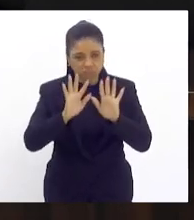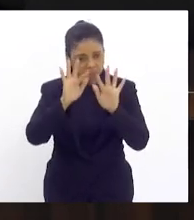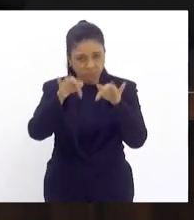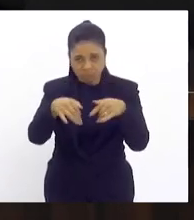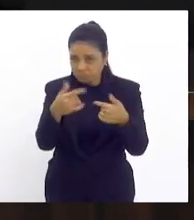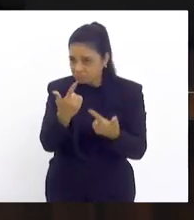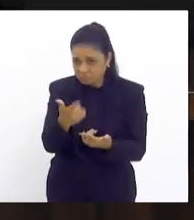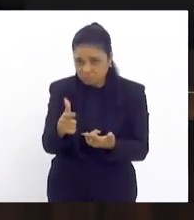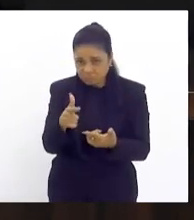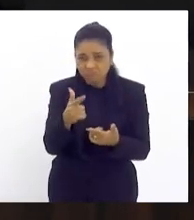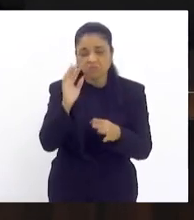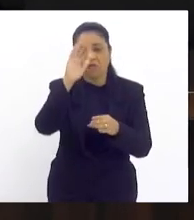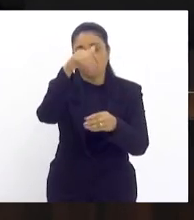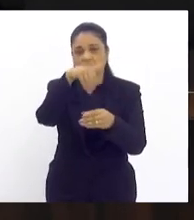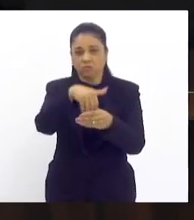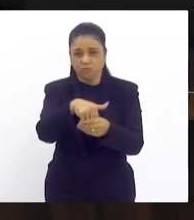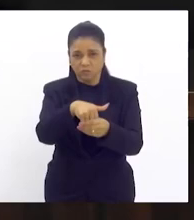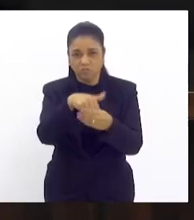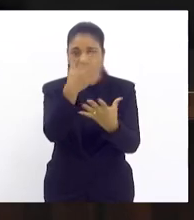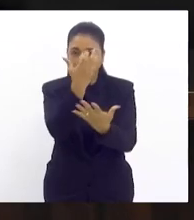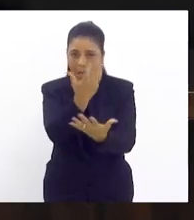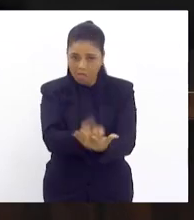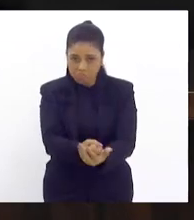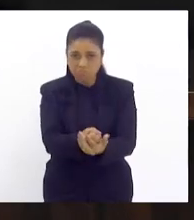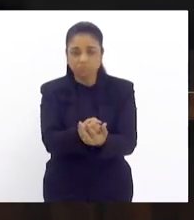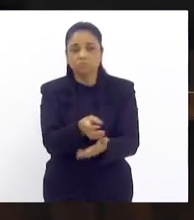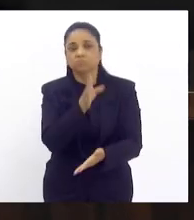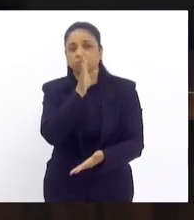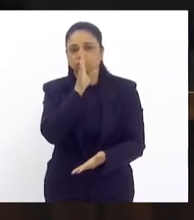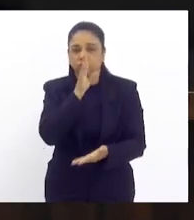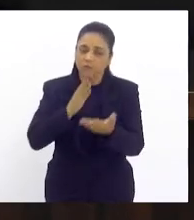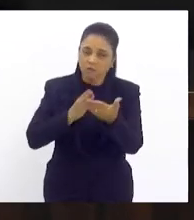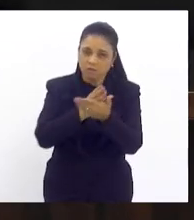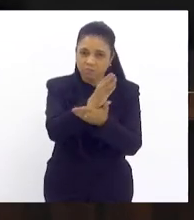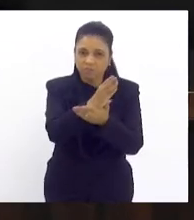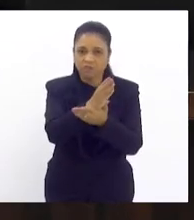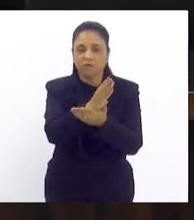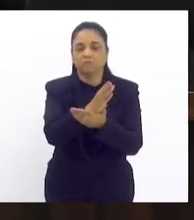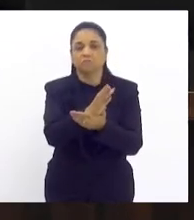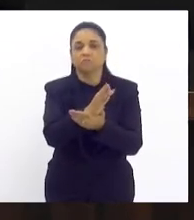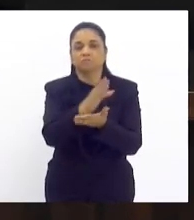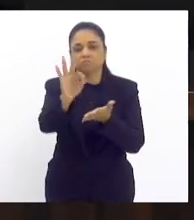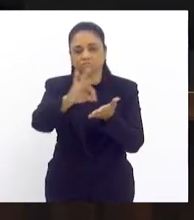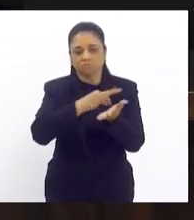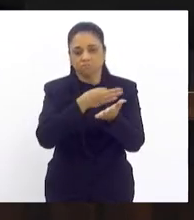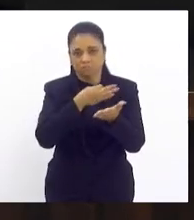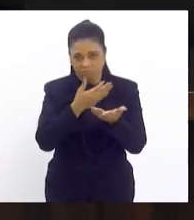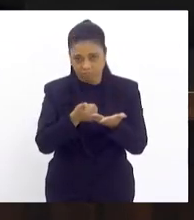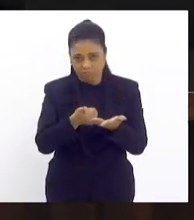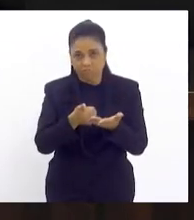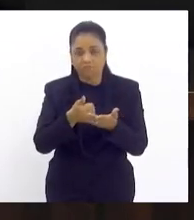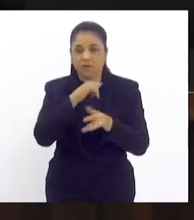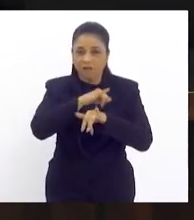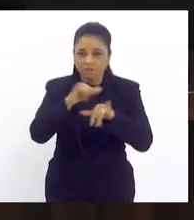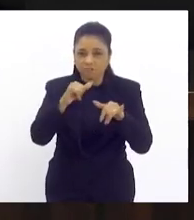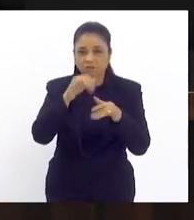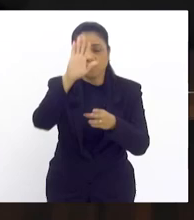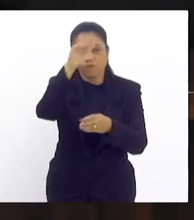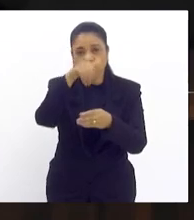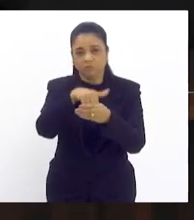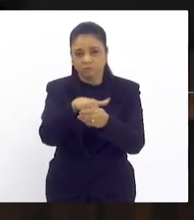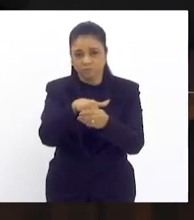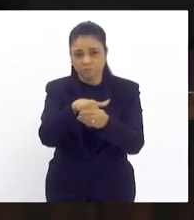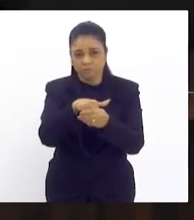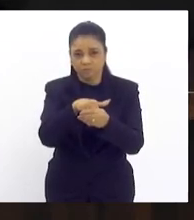discussão. Em votação, senhores que aprovam e permaneçam como estão. Aprovado, vai autógrafo. Anuncio, em votação,